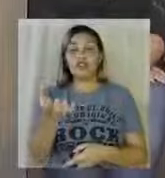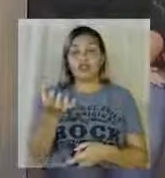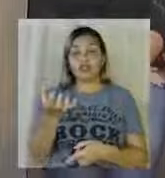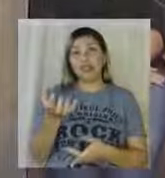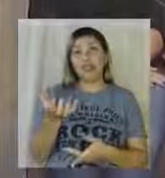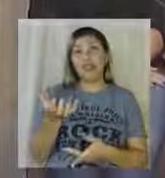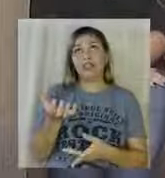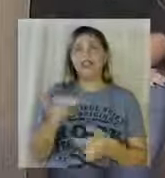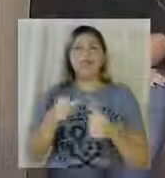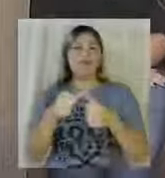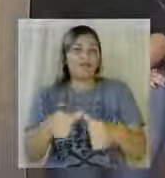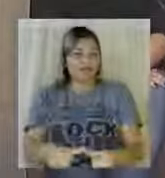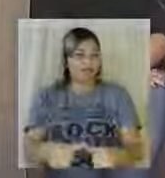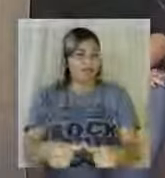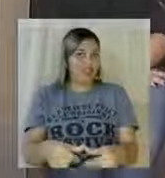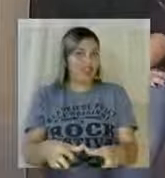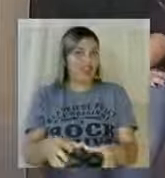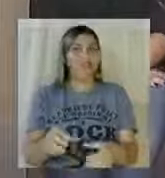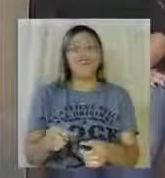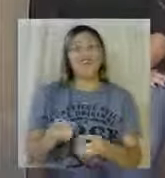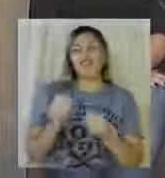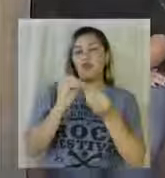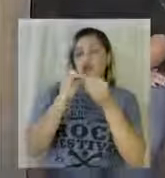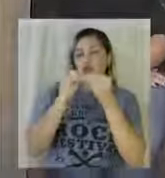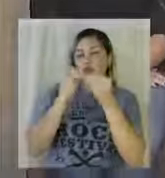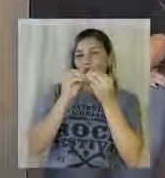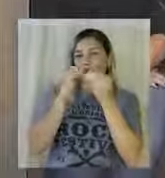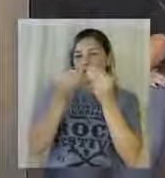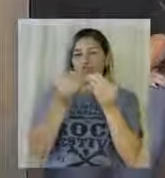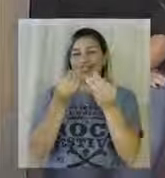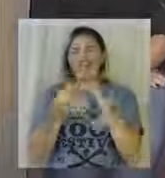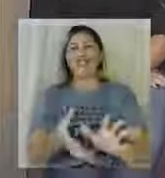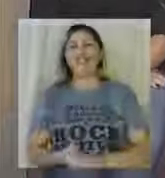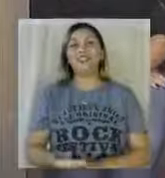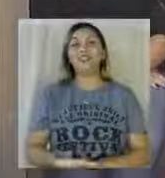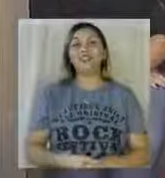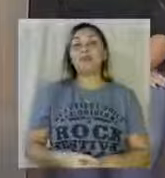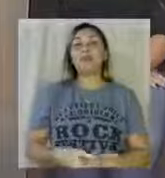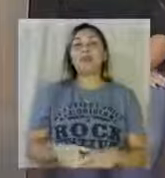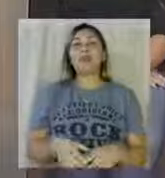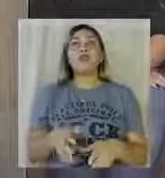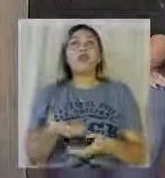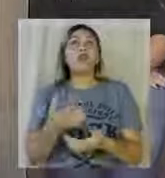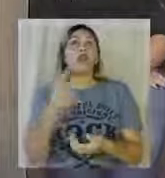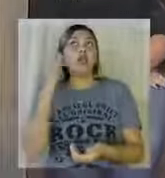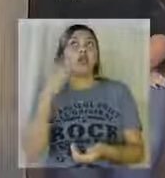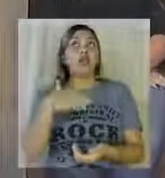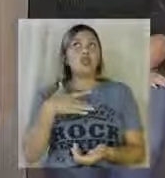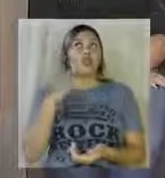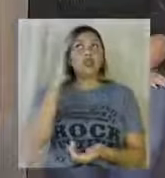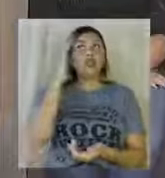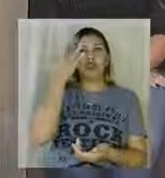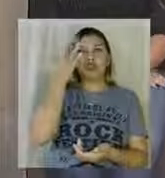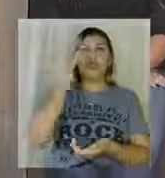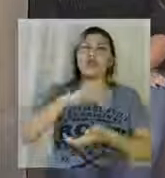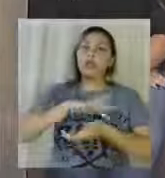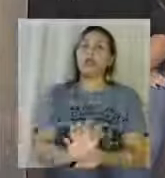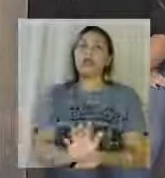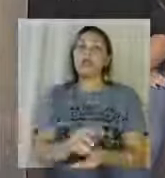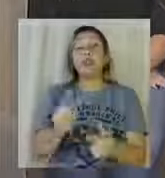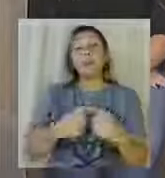sabe? Aquela questão de amasso. Aí eu já achei que aquilo ali era preconceito, porque ele não queria namorar, ele só